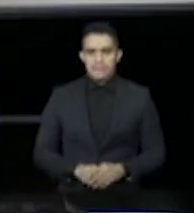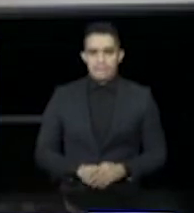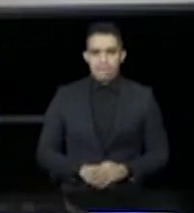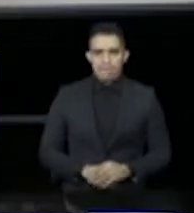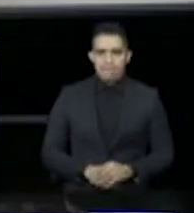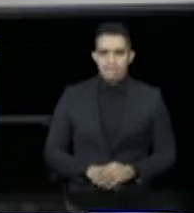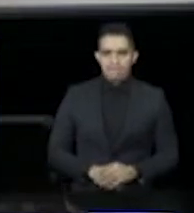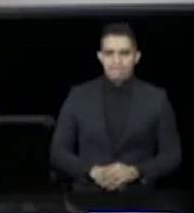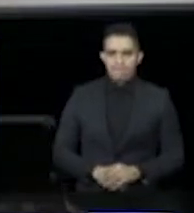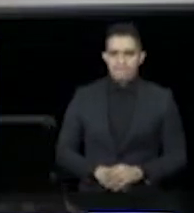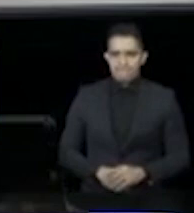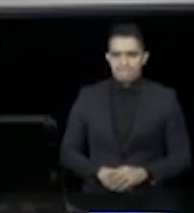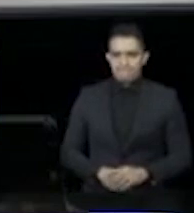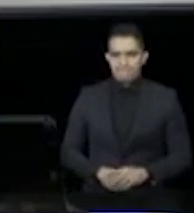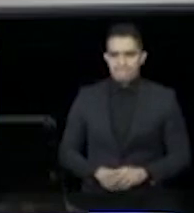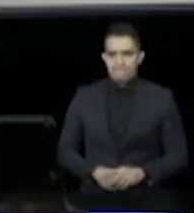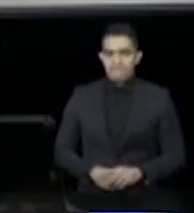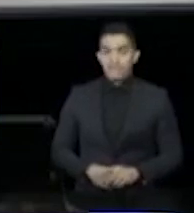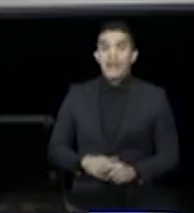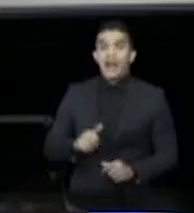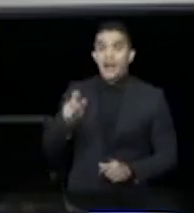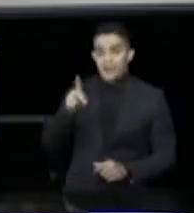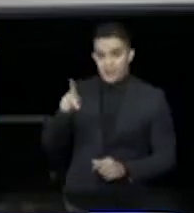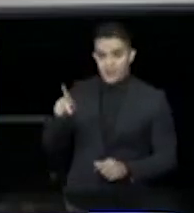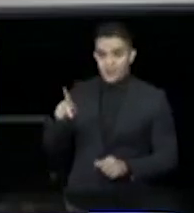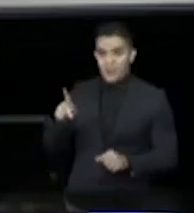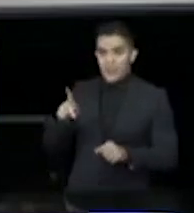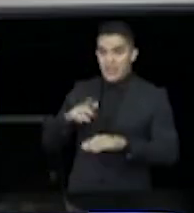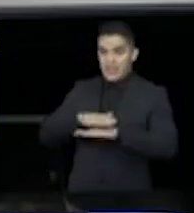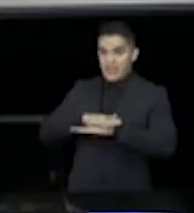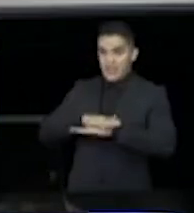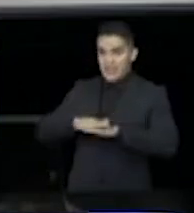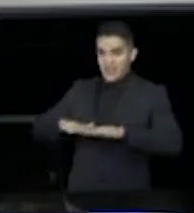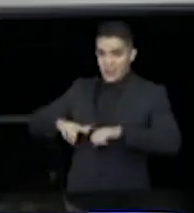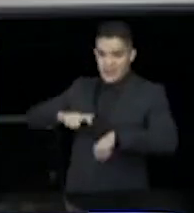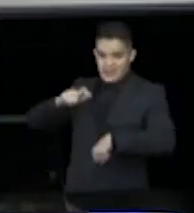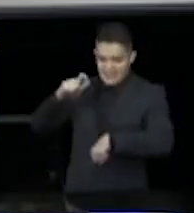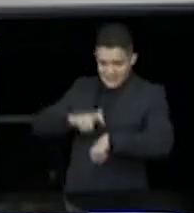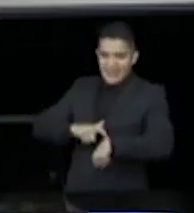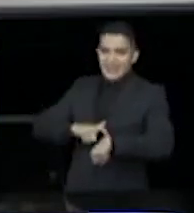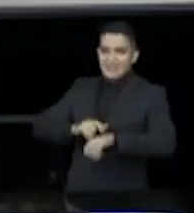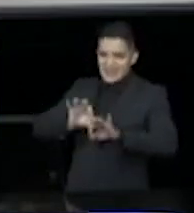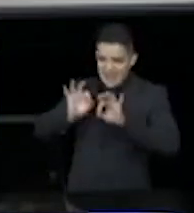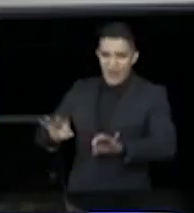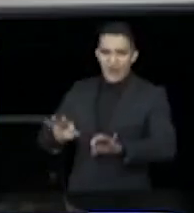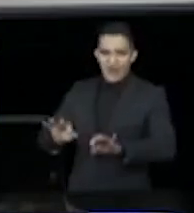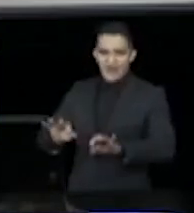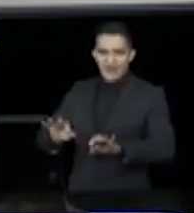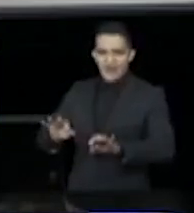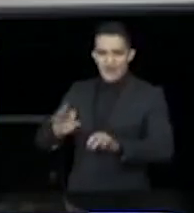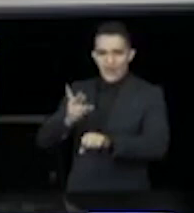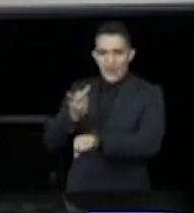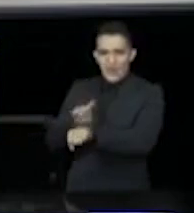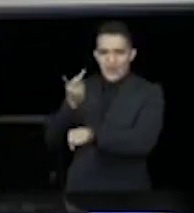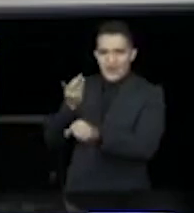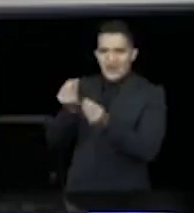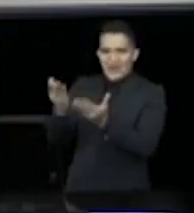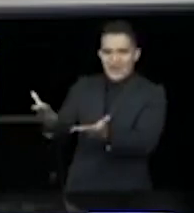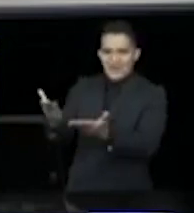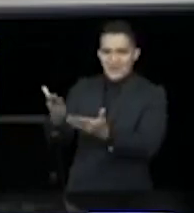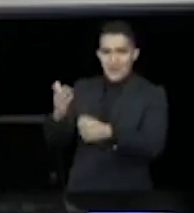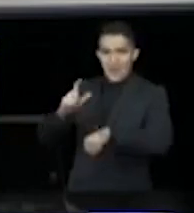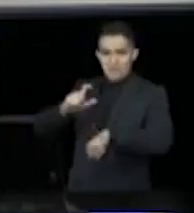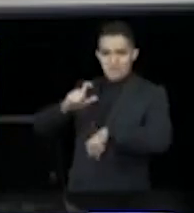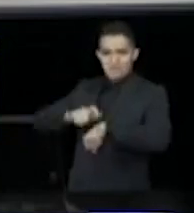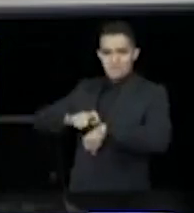Doutora Marina terminou exatamente no momento que tocou a campainha. Merece o prêmio aqui de